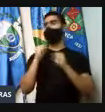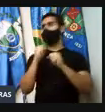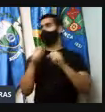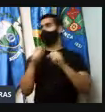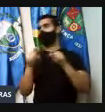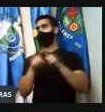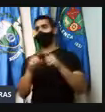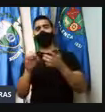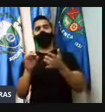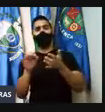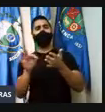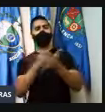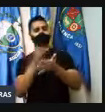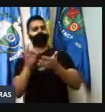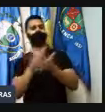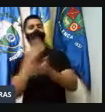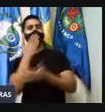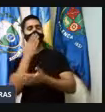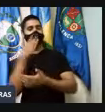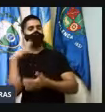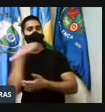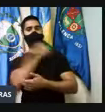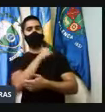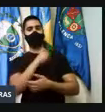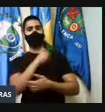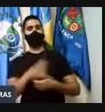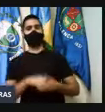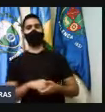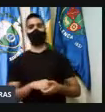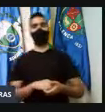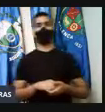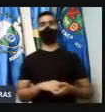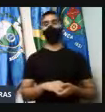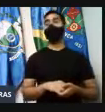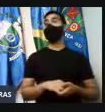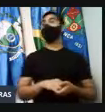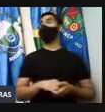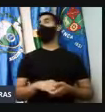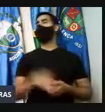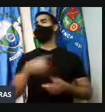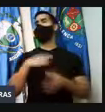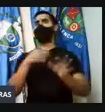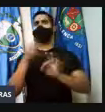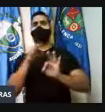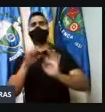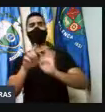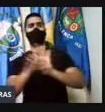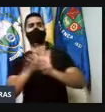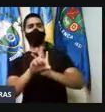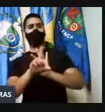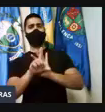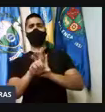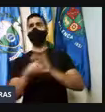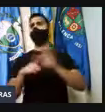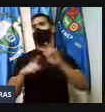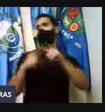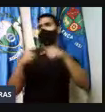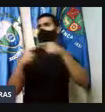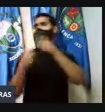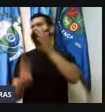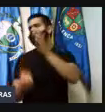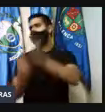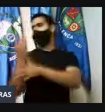gentilmente assinaram, né, o pedido de urgência para a gente entrar com esse projeto de lei aqui, que visa criar no